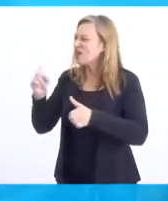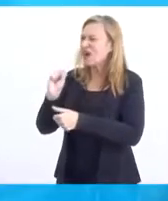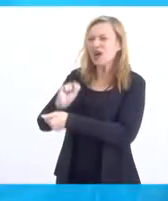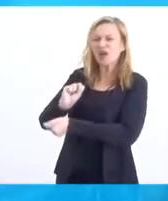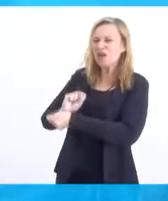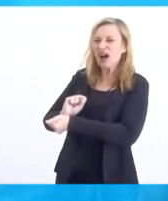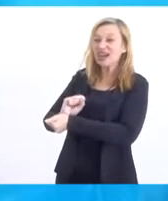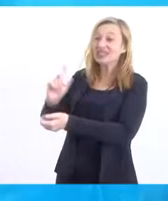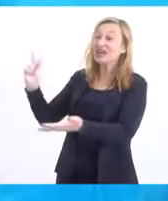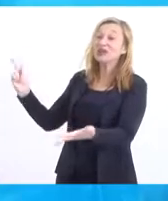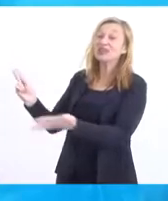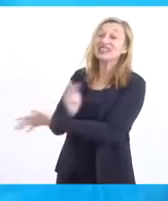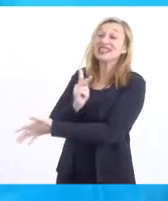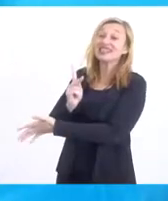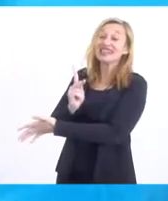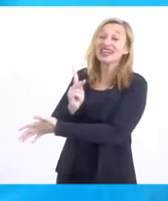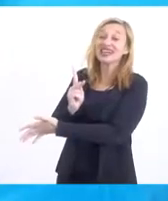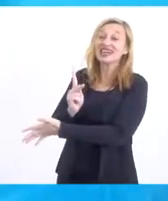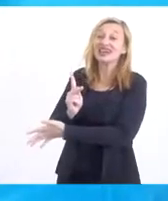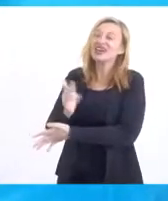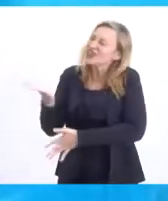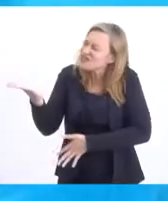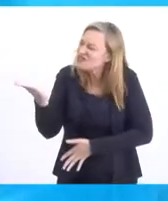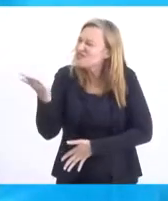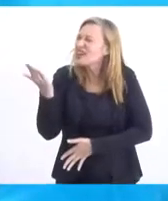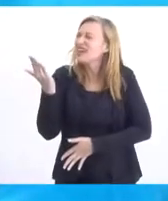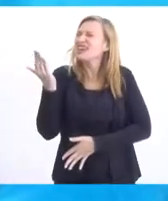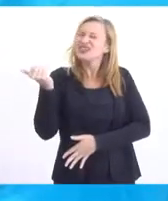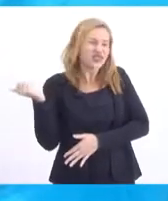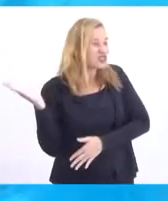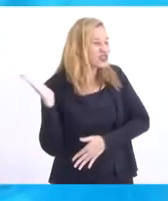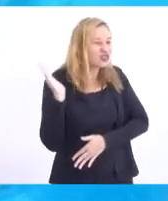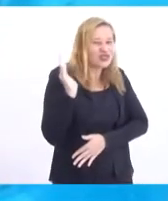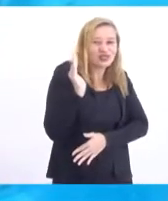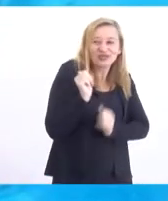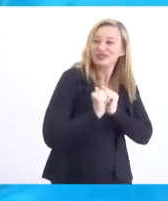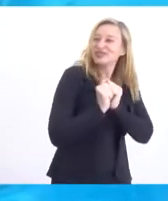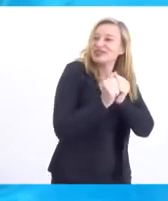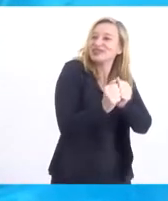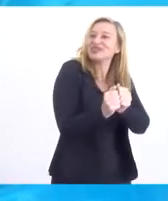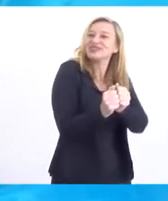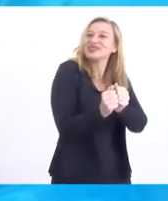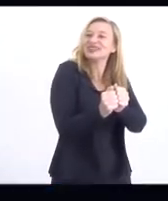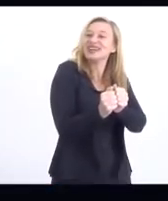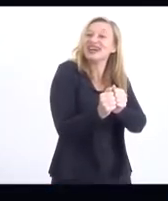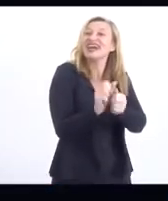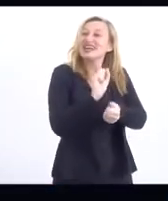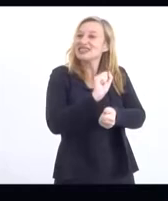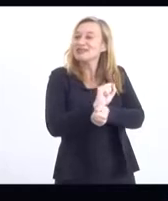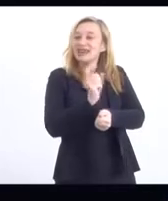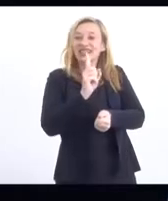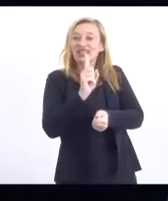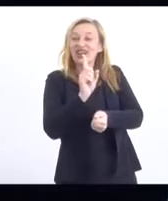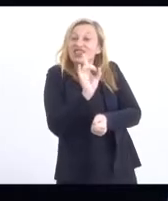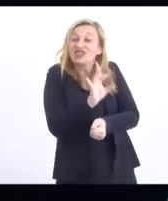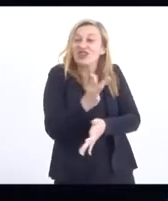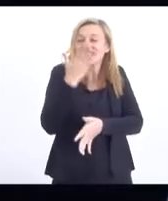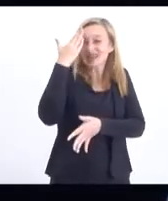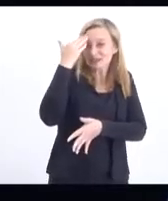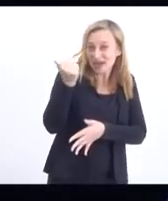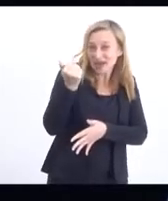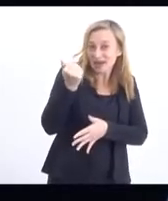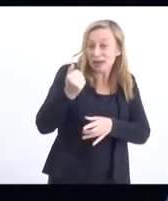espera acontecer. Vem, vamos embora, que esperar não é